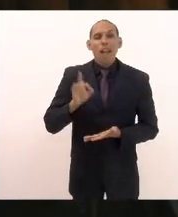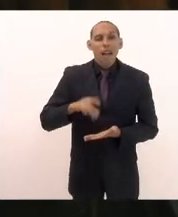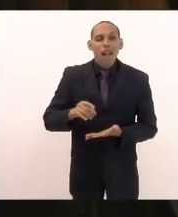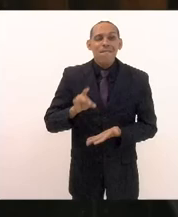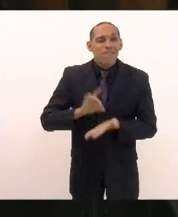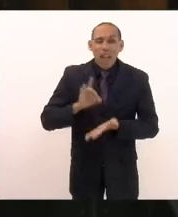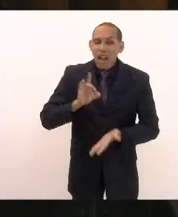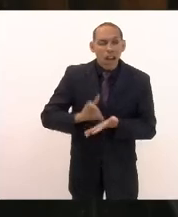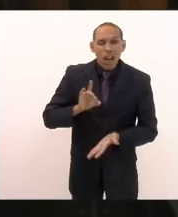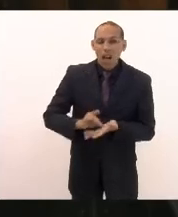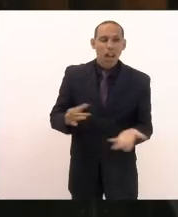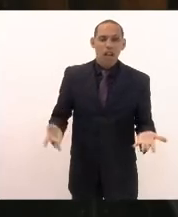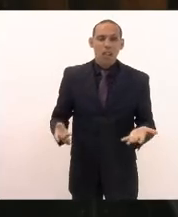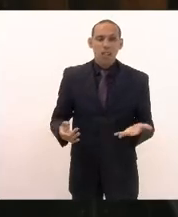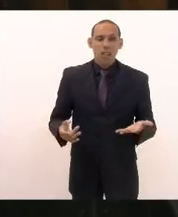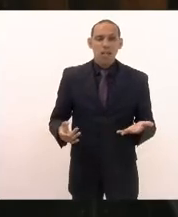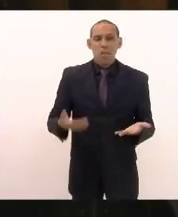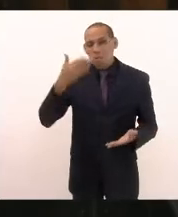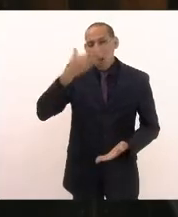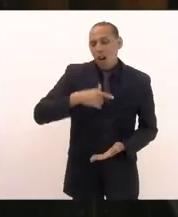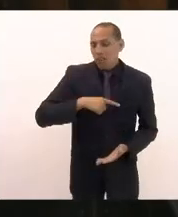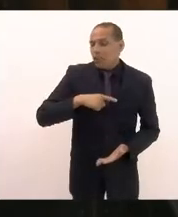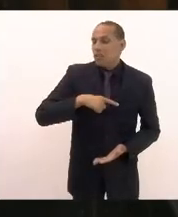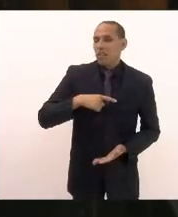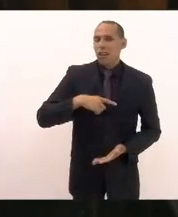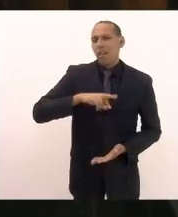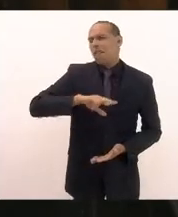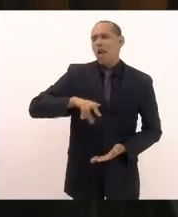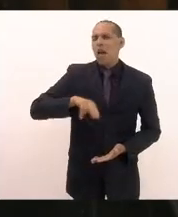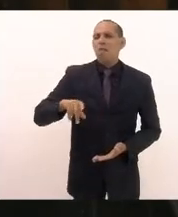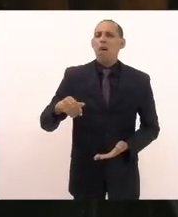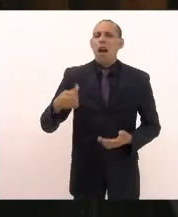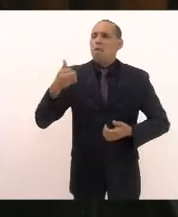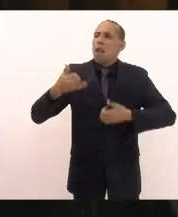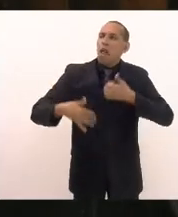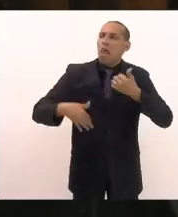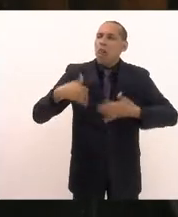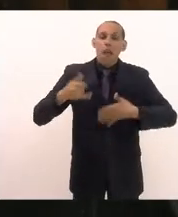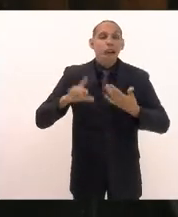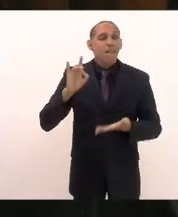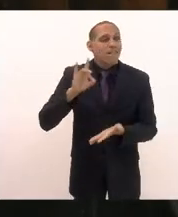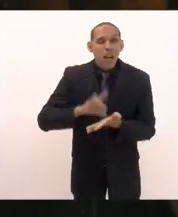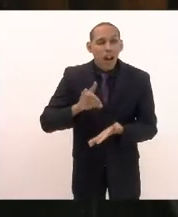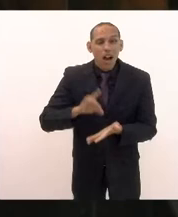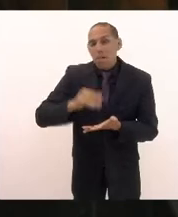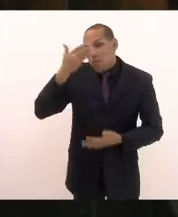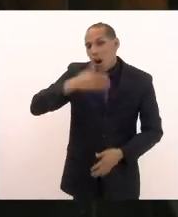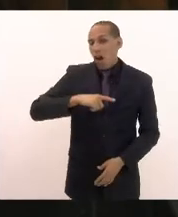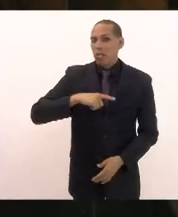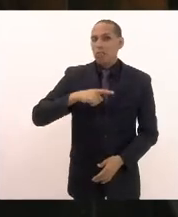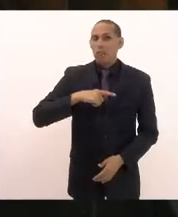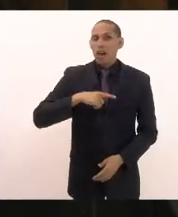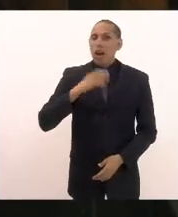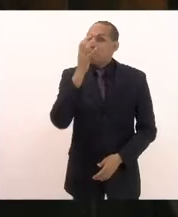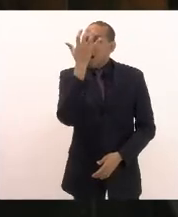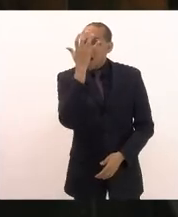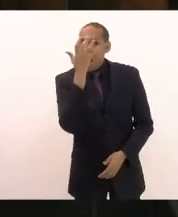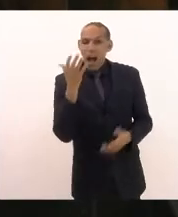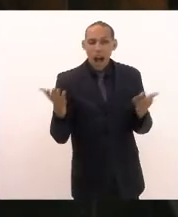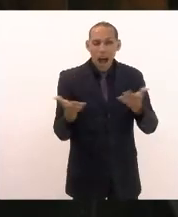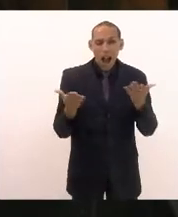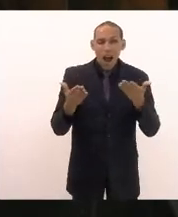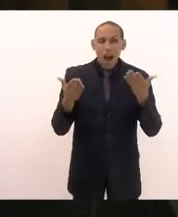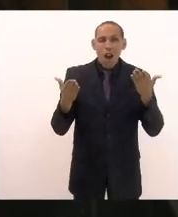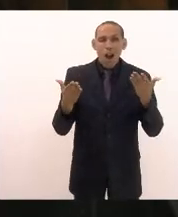fatos. Não é uma narrativa, não é uma versão, são fatos. Esse carnaval deixou